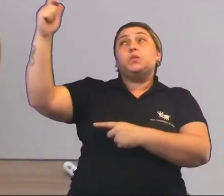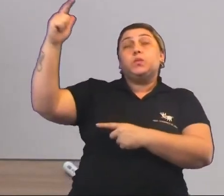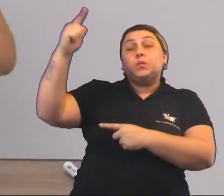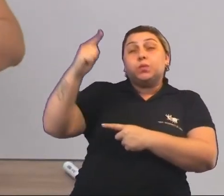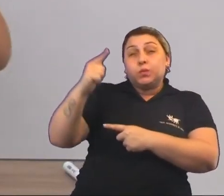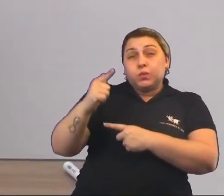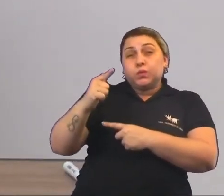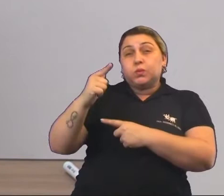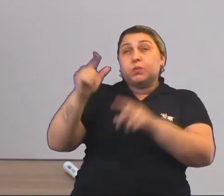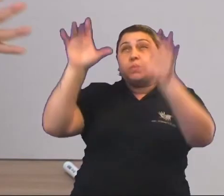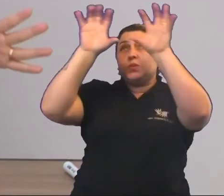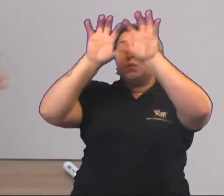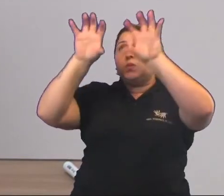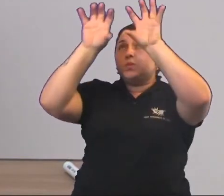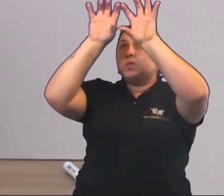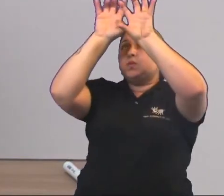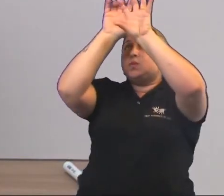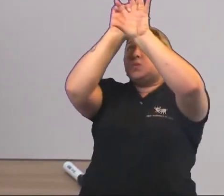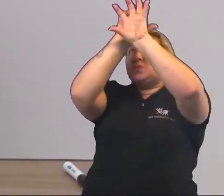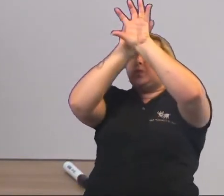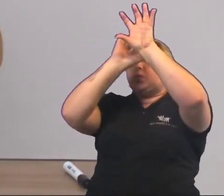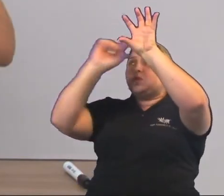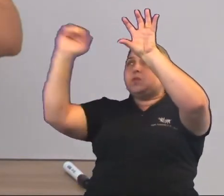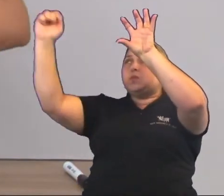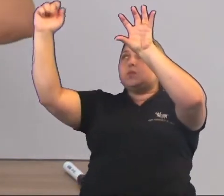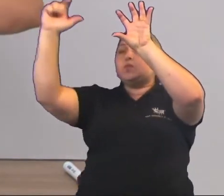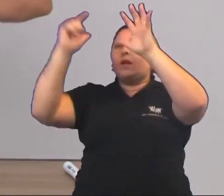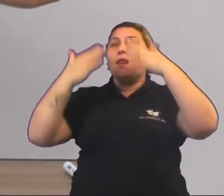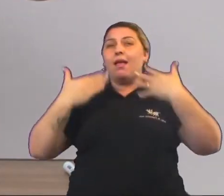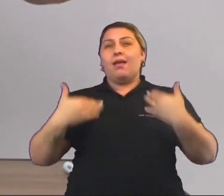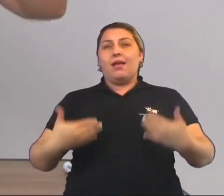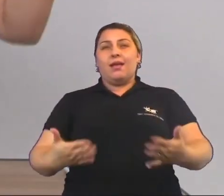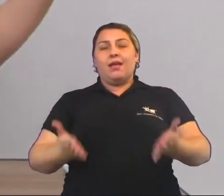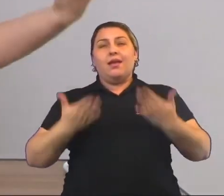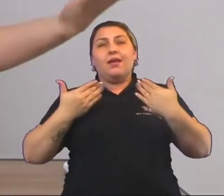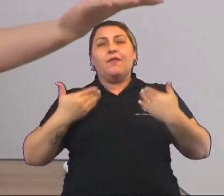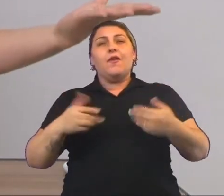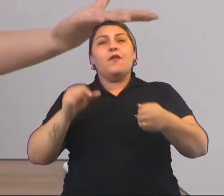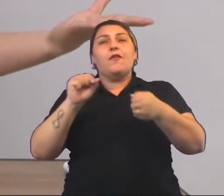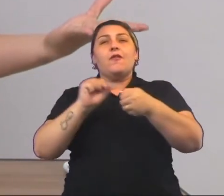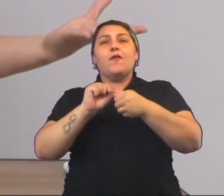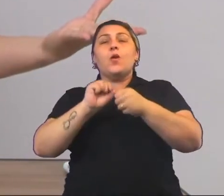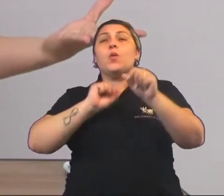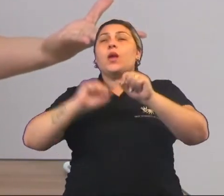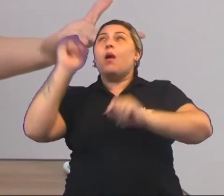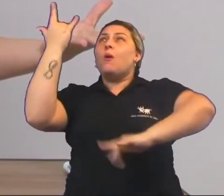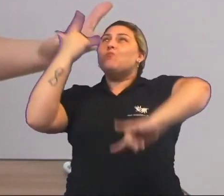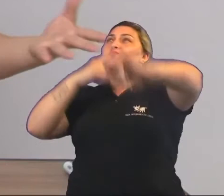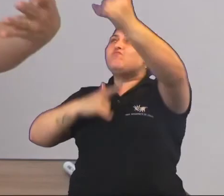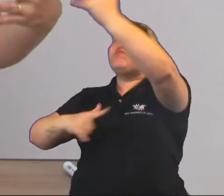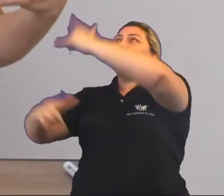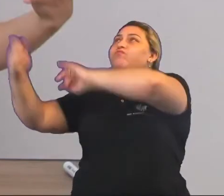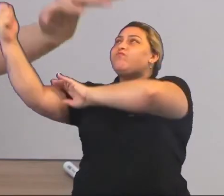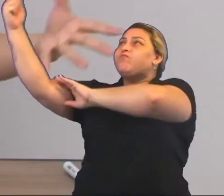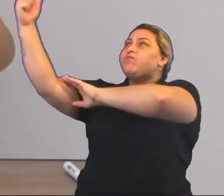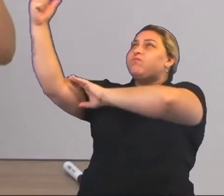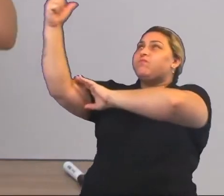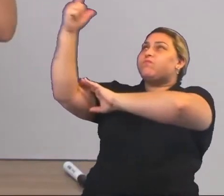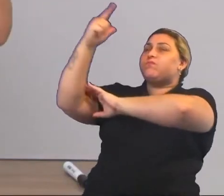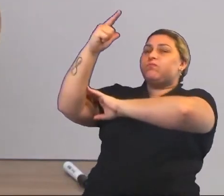sol saiu numa simplicidade, numa leveza, e ele só fez o seu esplendor. E